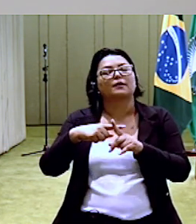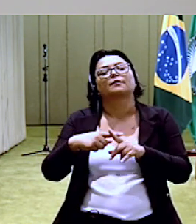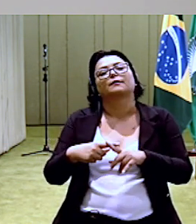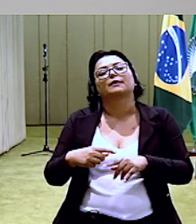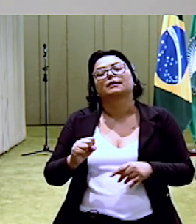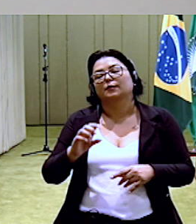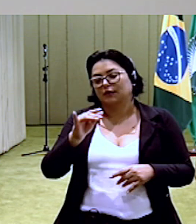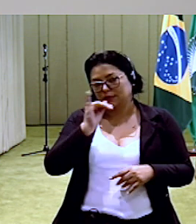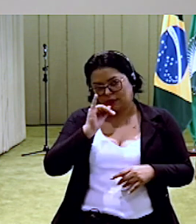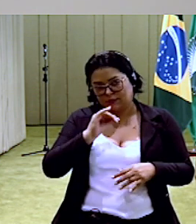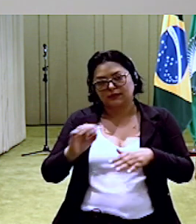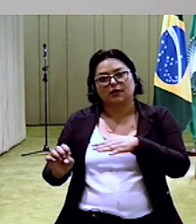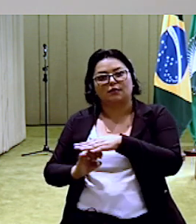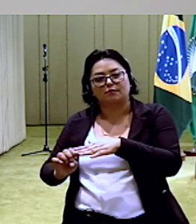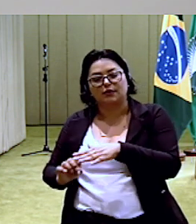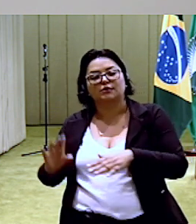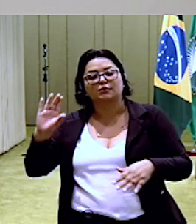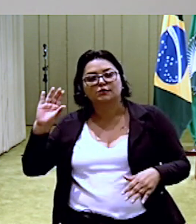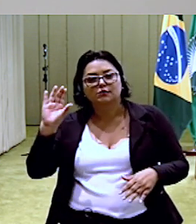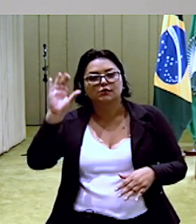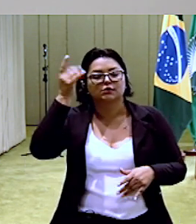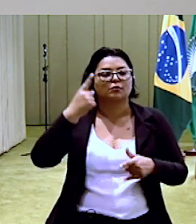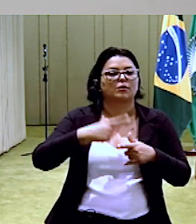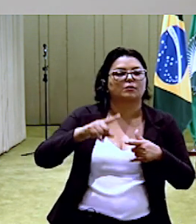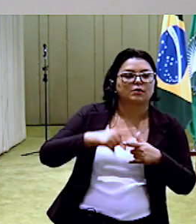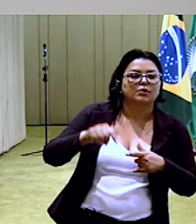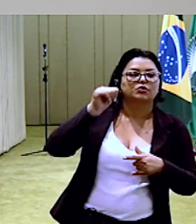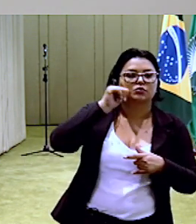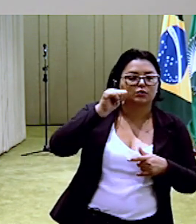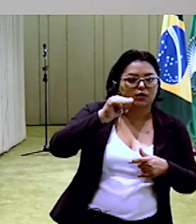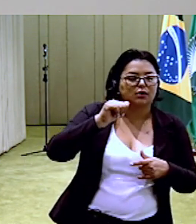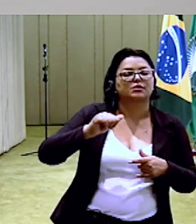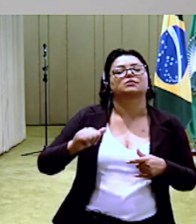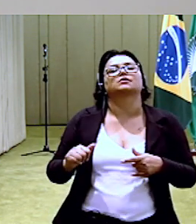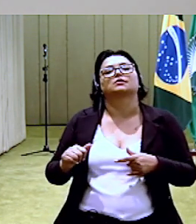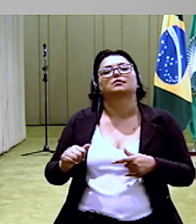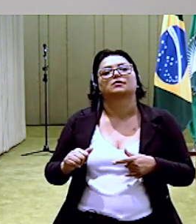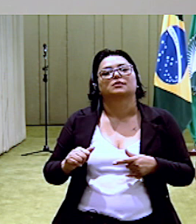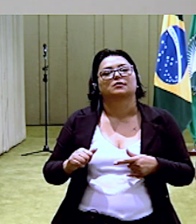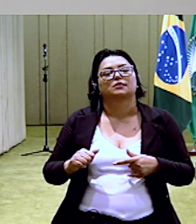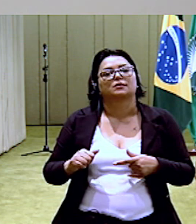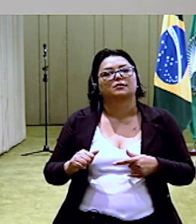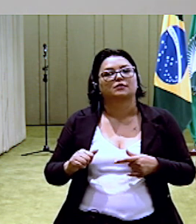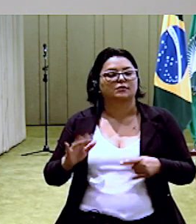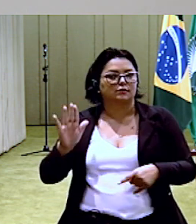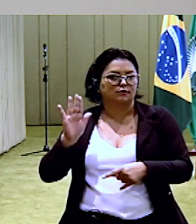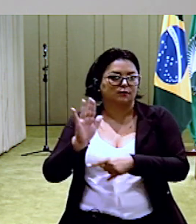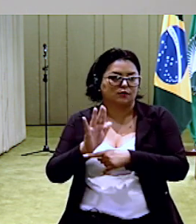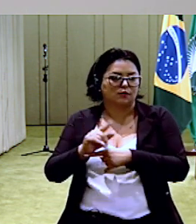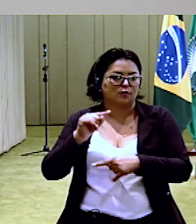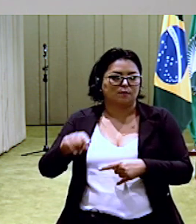Então, se essas startups trouxessem soluções para problemas femininos, a gente já acelerou, por exemplo, uma startup que